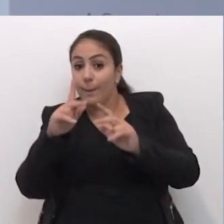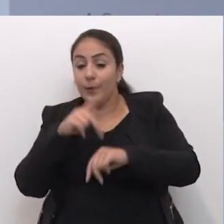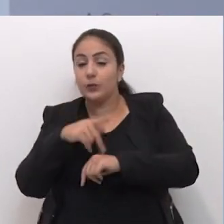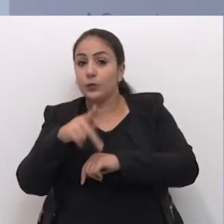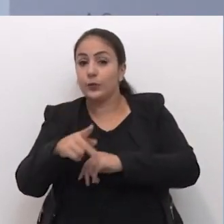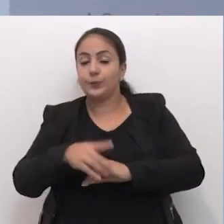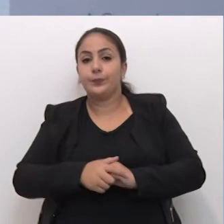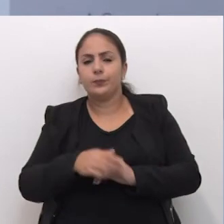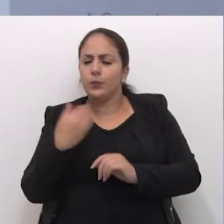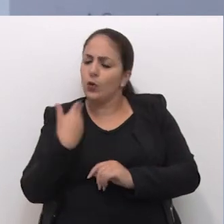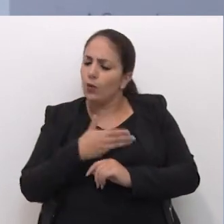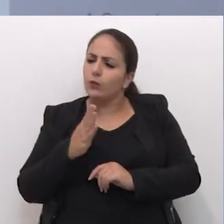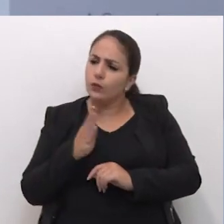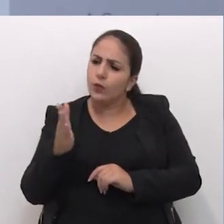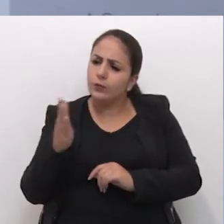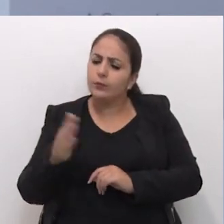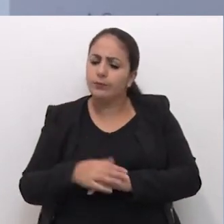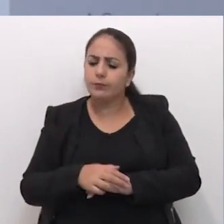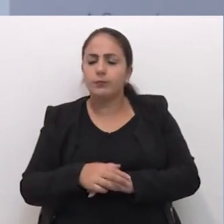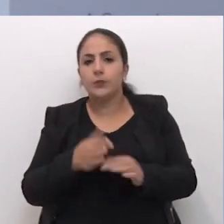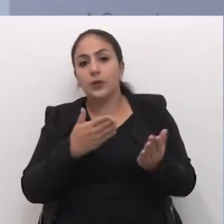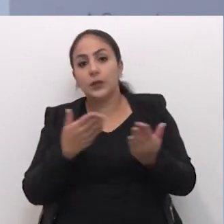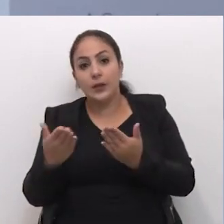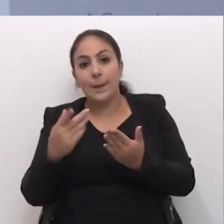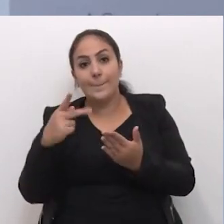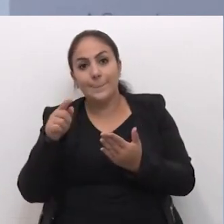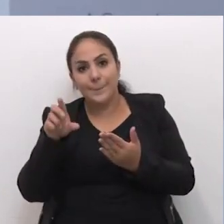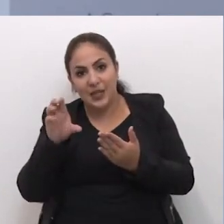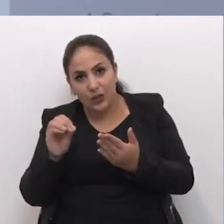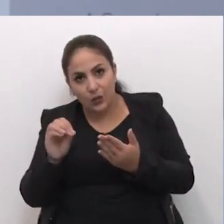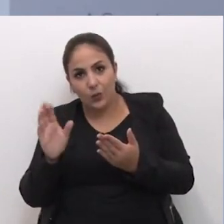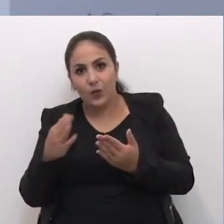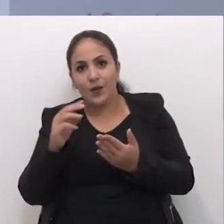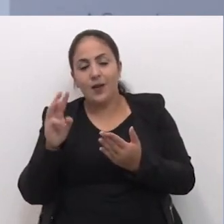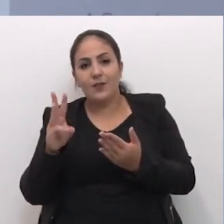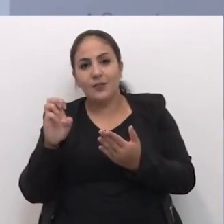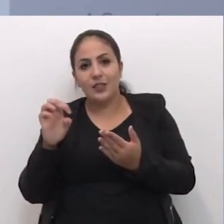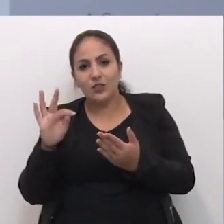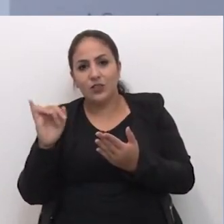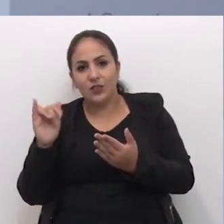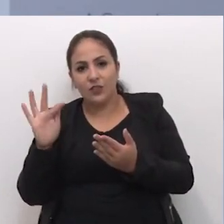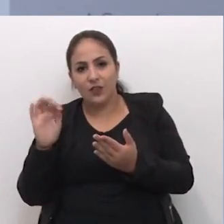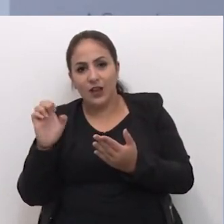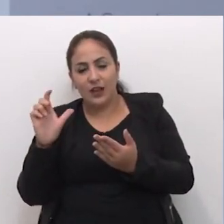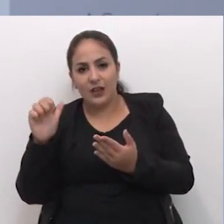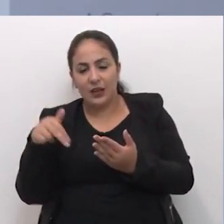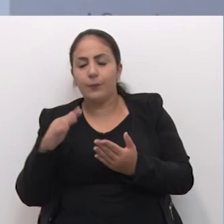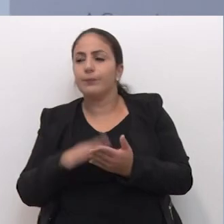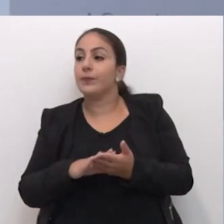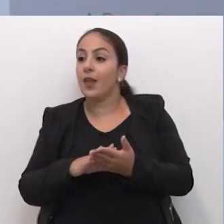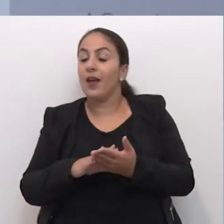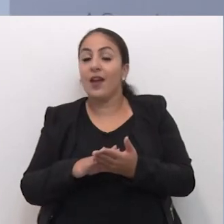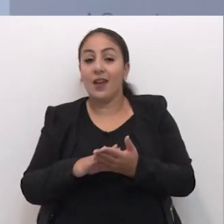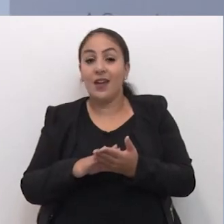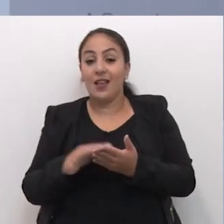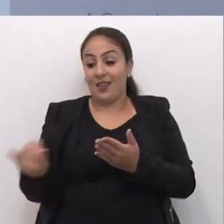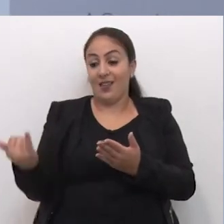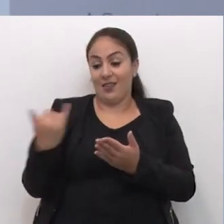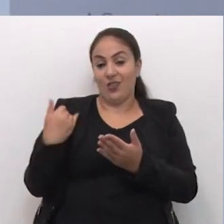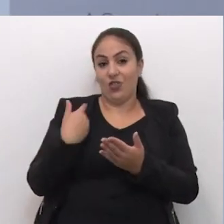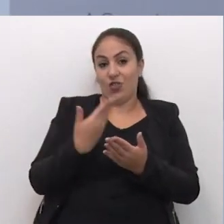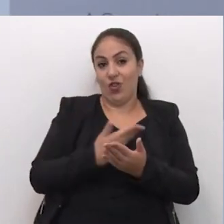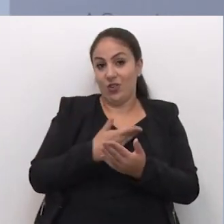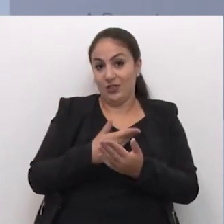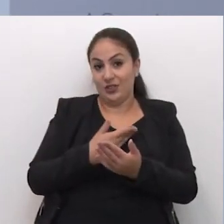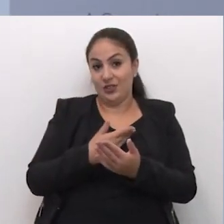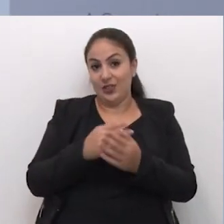para Passo Fundo. E nós fomos recebidos então pelo secretário Pedro Westphalen. A notícia boa é o seguinte,